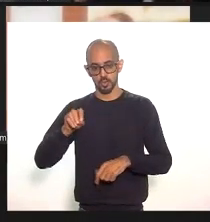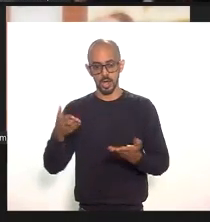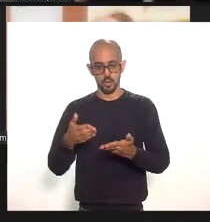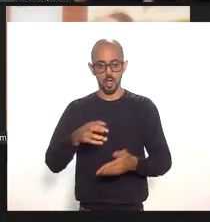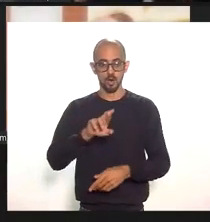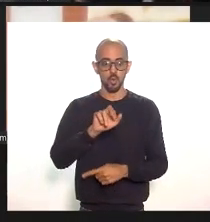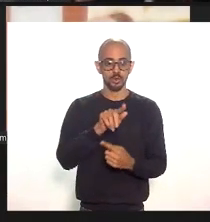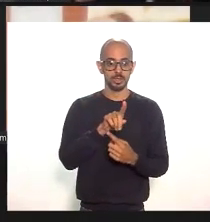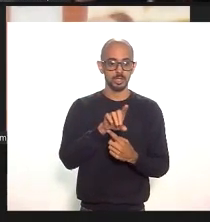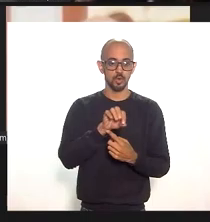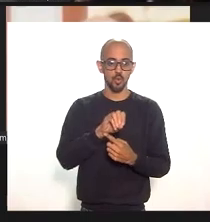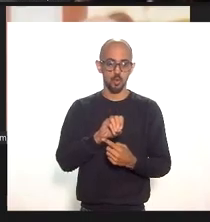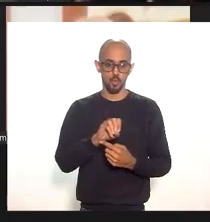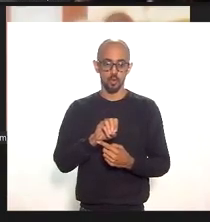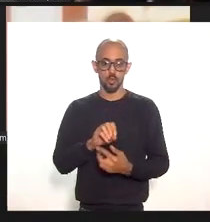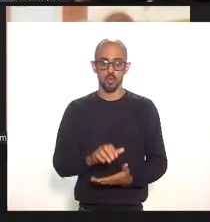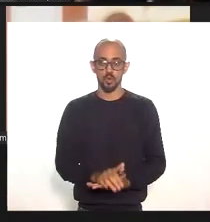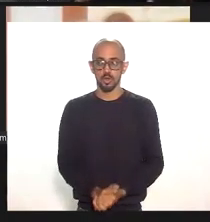Amorim.